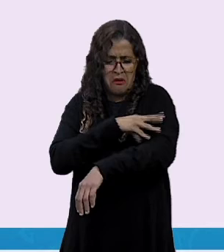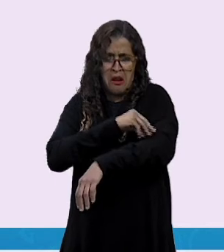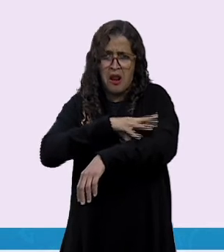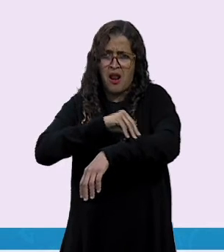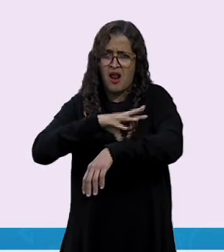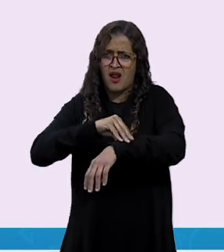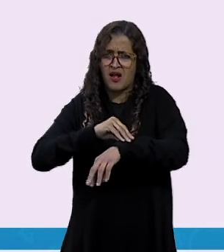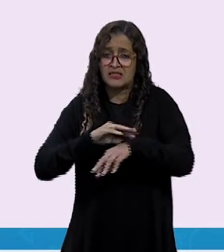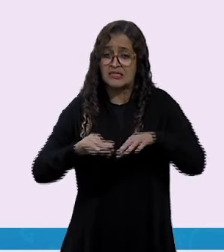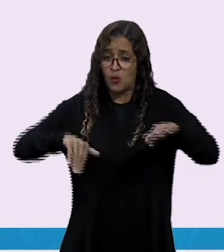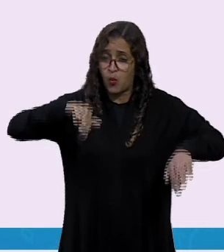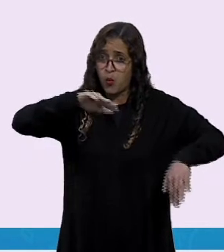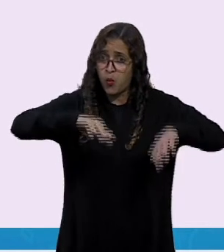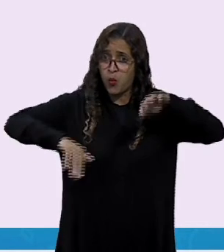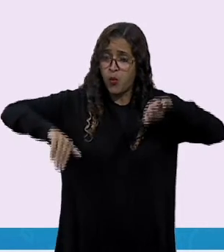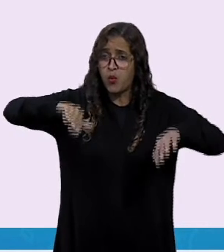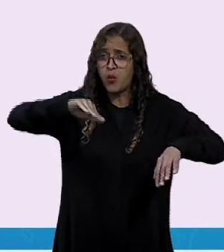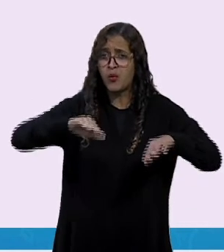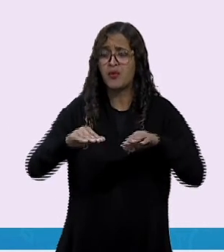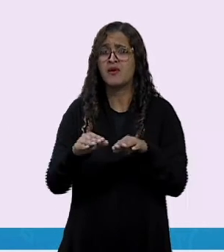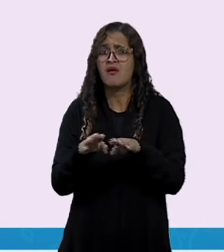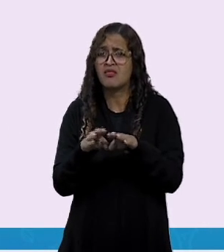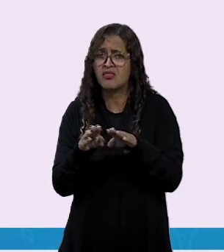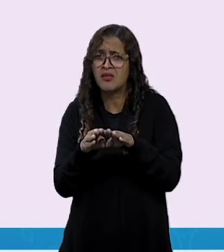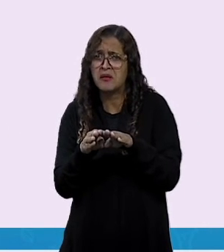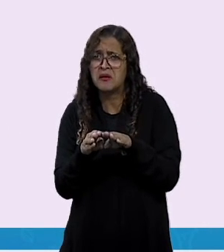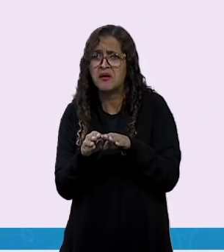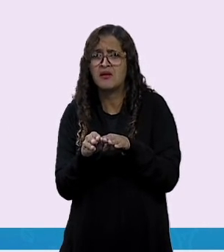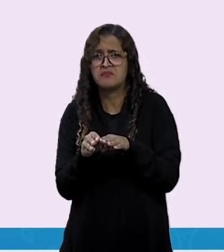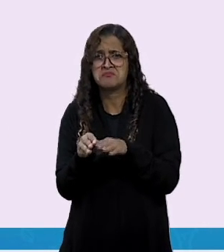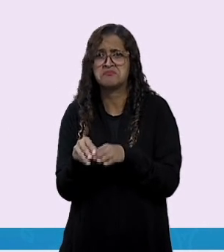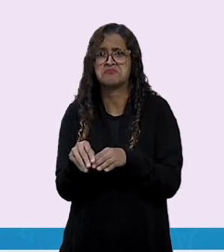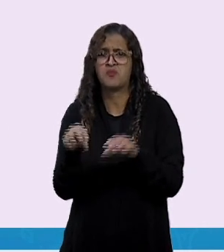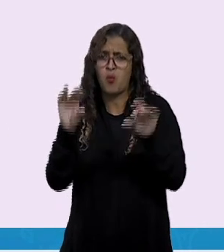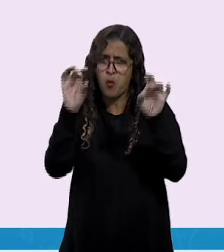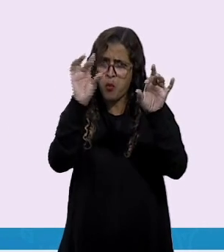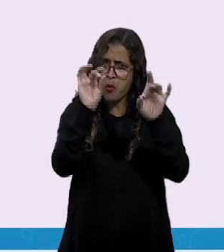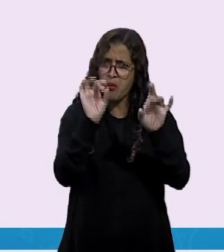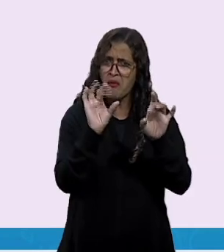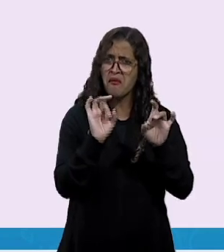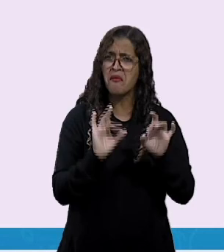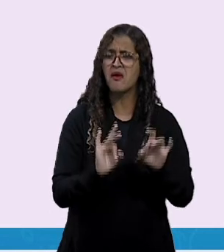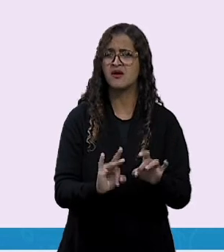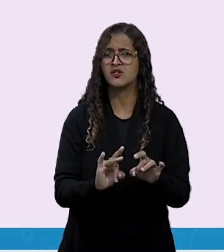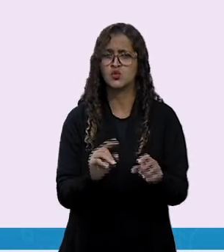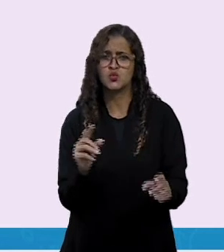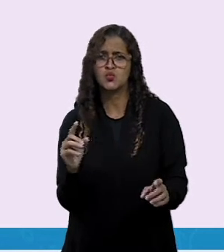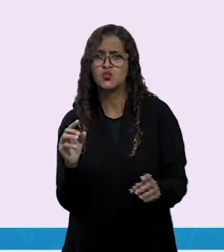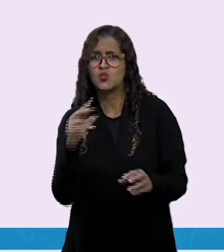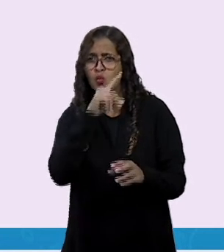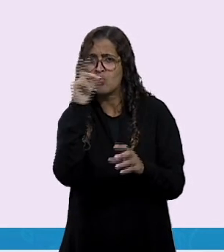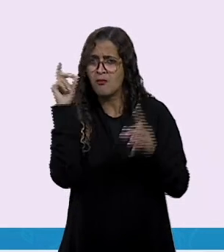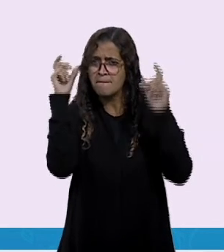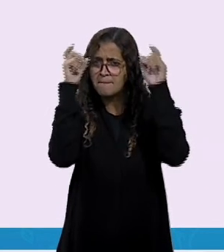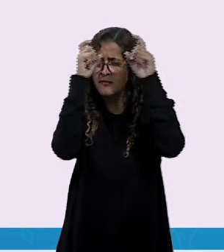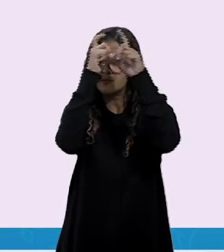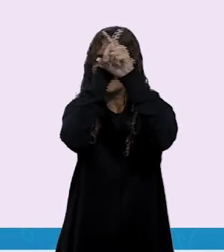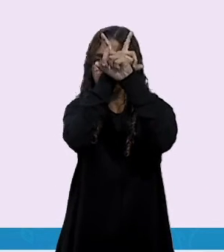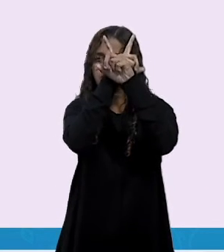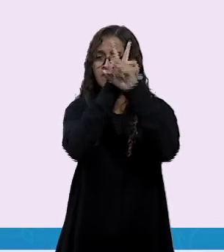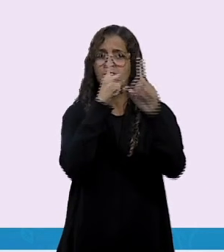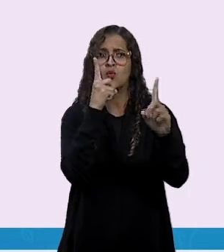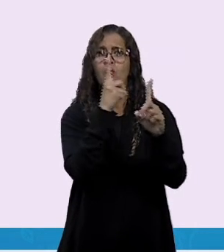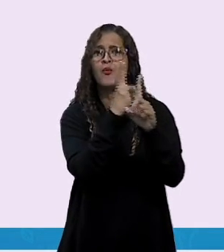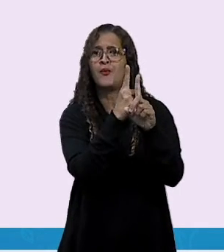todo diferente esse animal. Ele é uma raridade para a gente encontrar ele realmente na natureza. Esse animal, gente, apesar dos